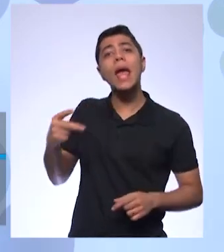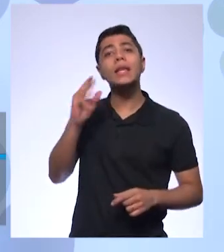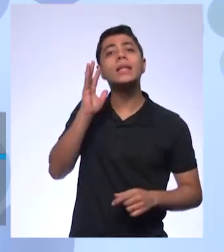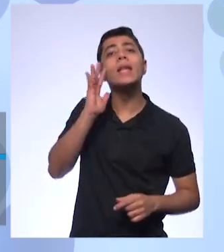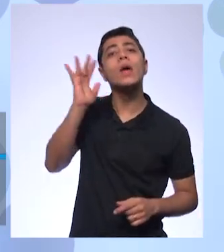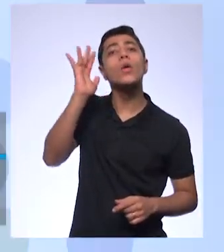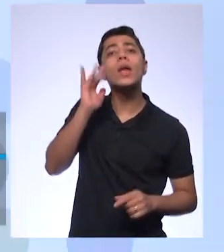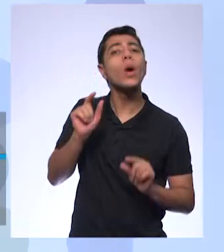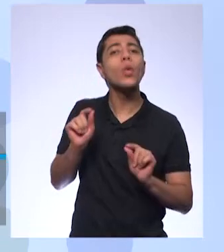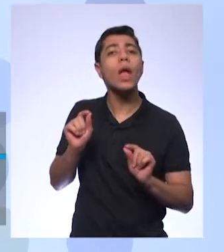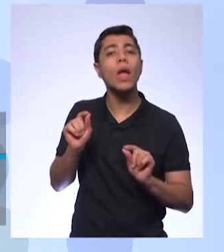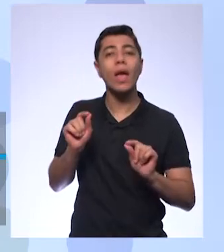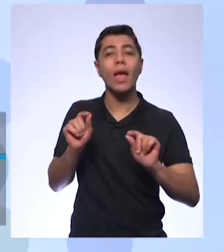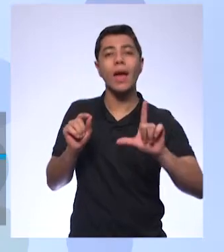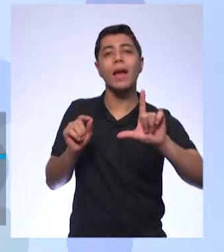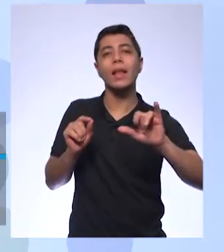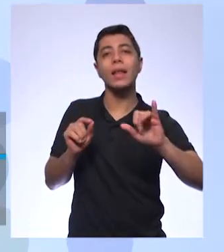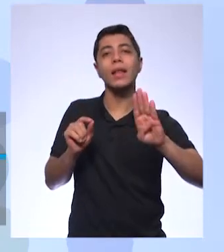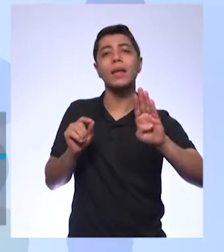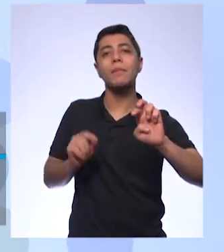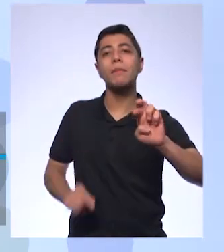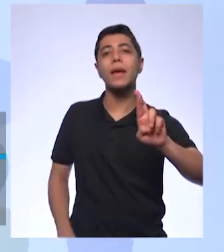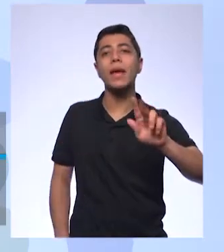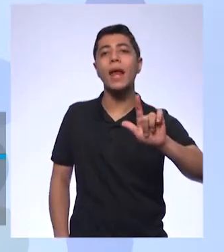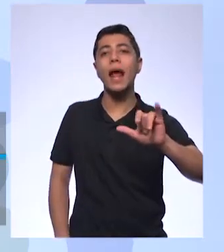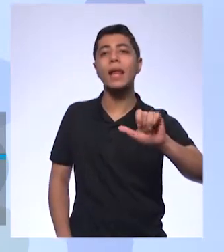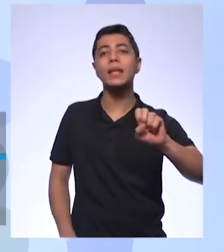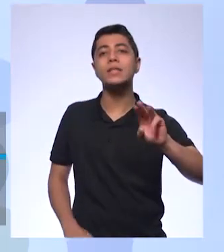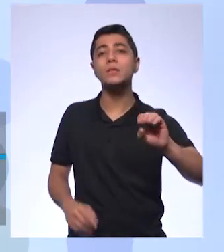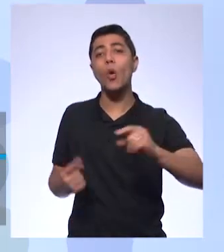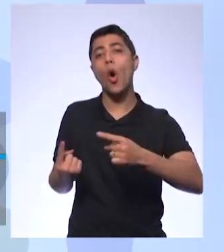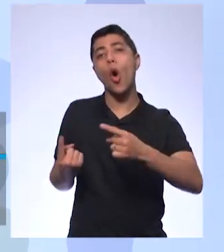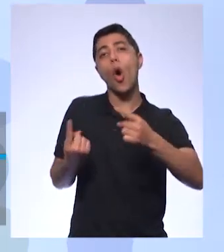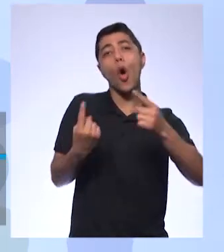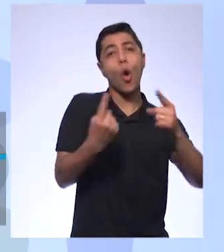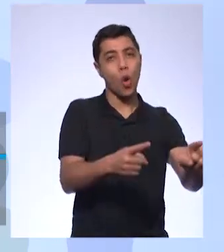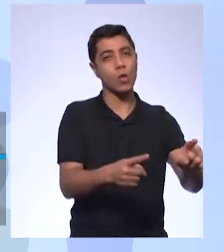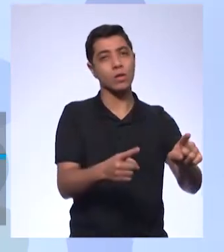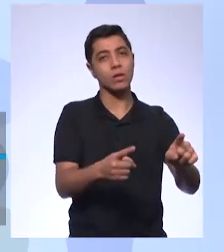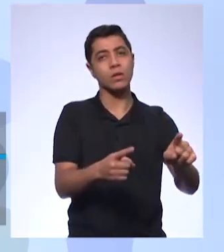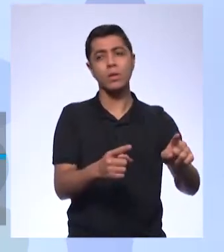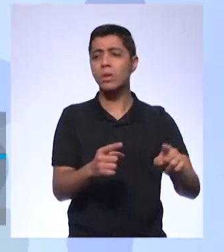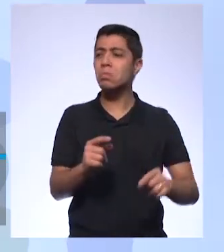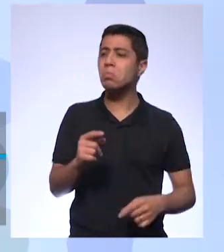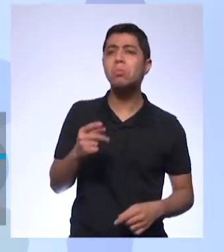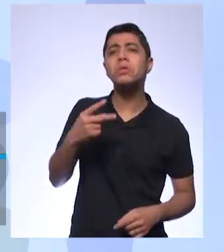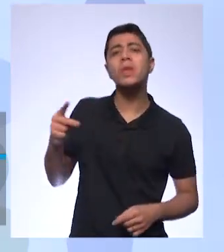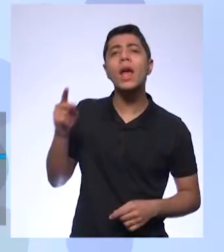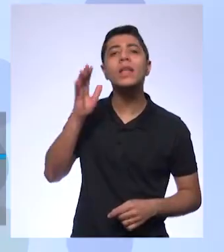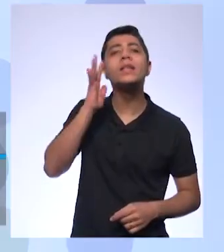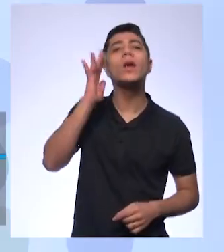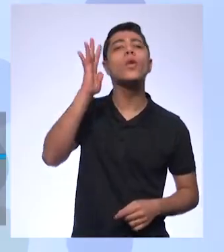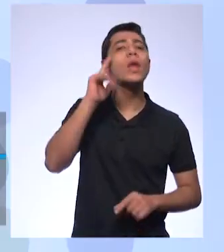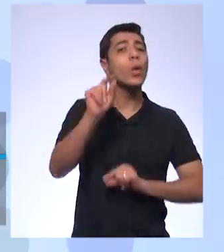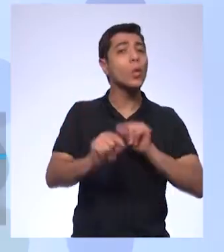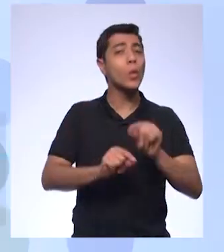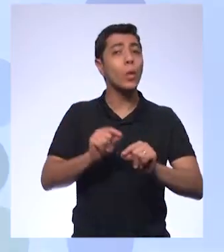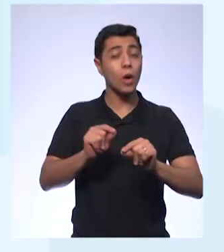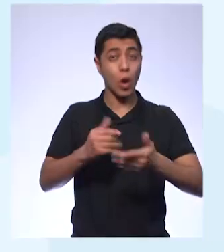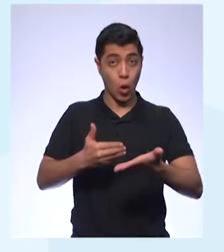teorias então. Então, agora a gente vai ver aí, em linhas gerais, algumas teorias do